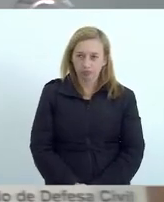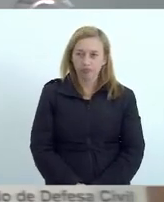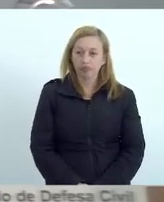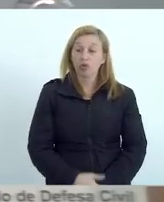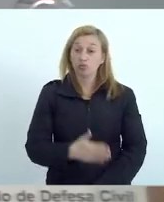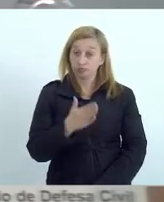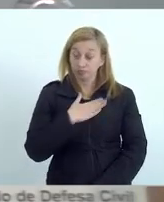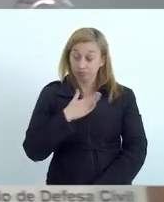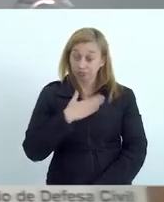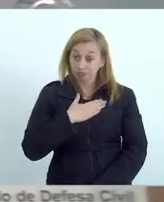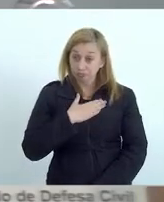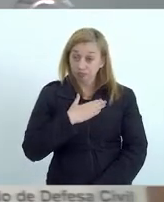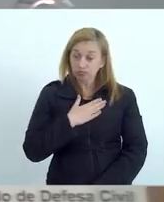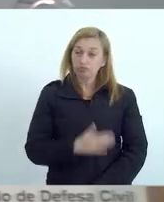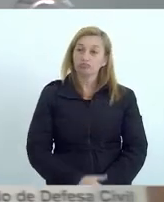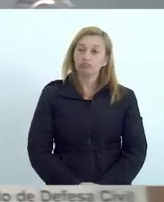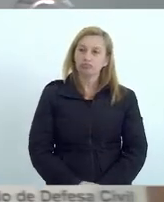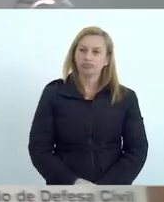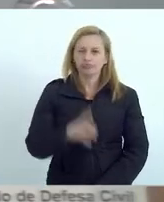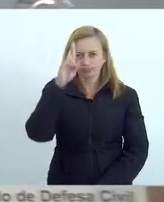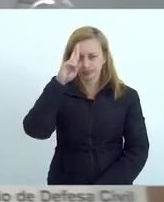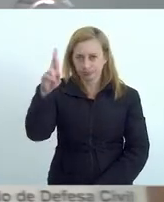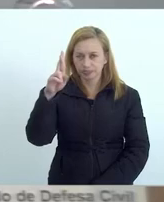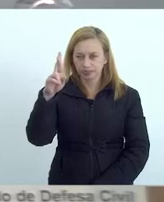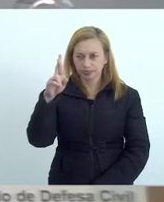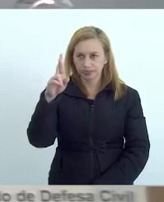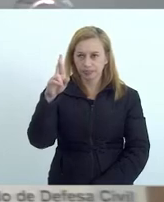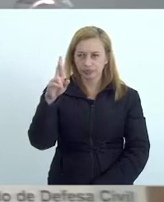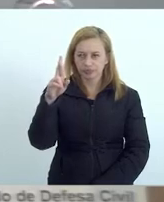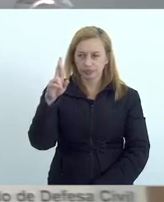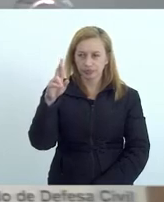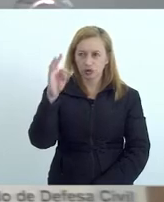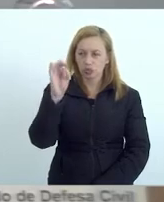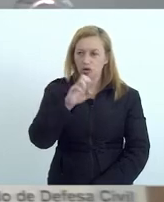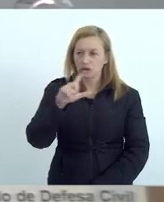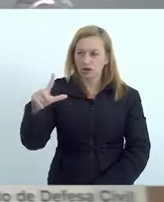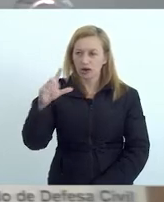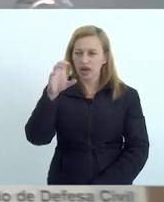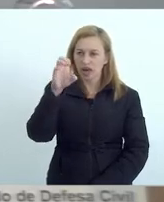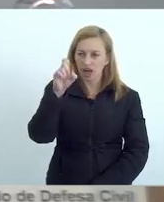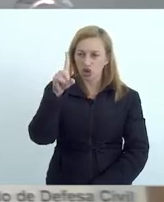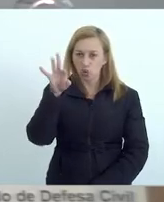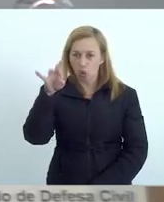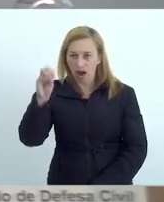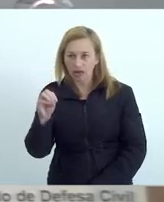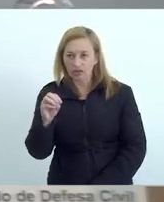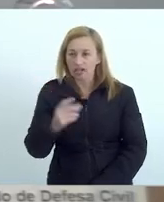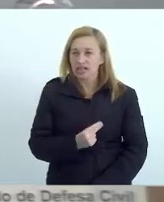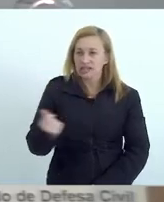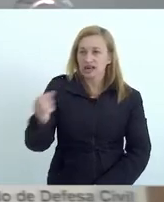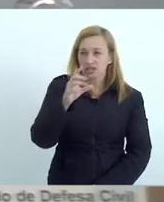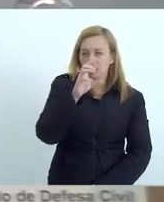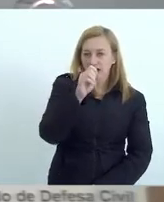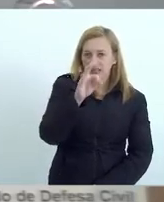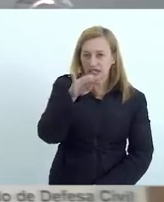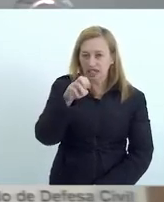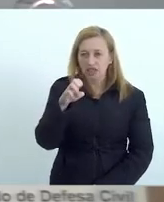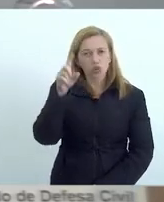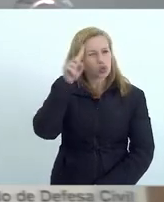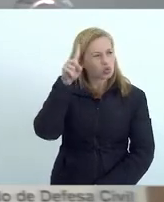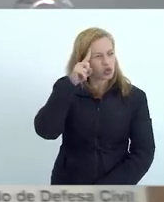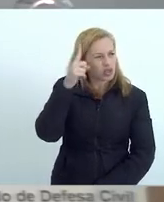e o meu o meu o meu tenente-coronel Eduardo Barbosa ele sai do Catete todo dia para servir para